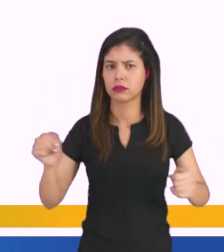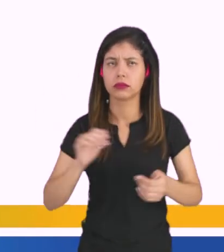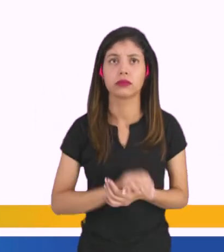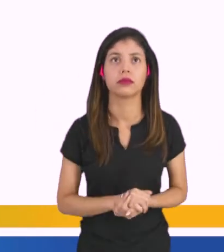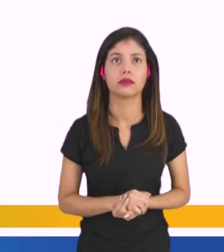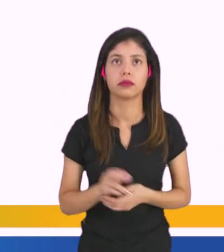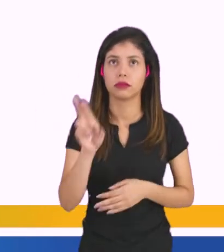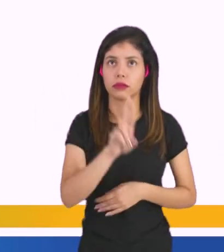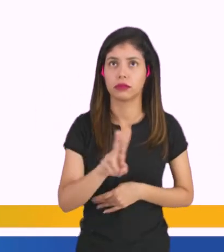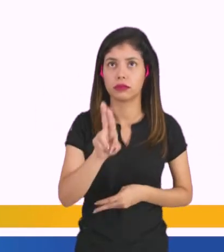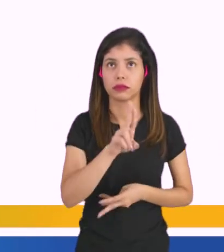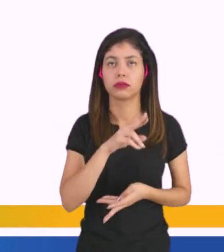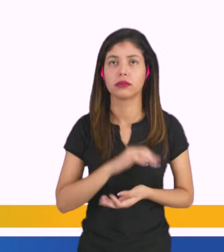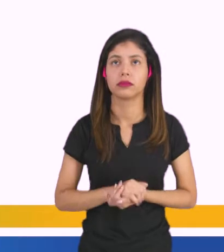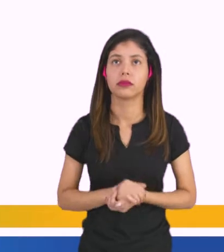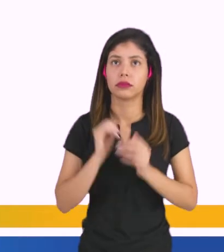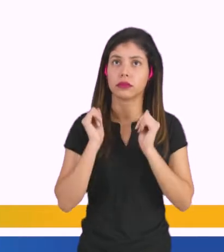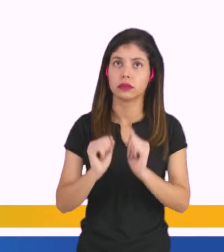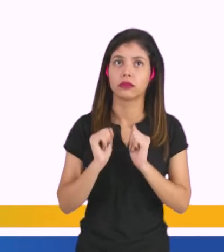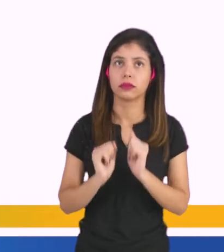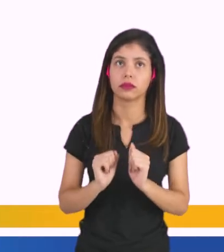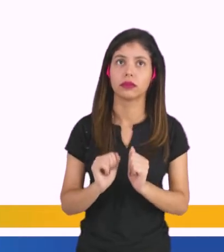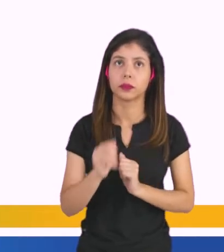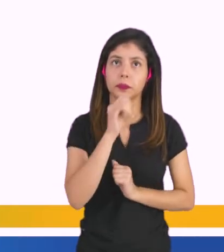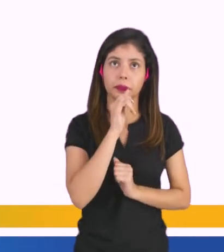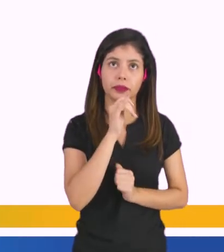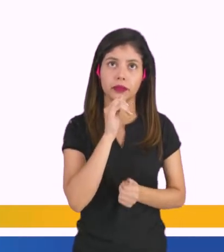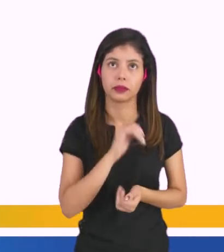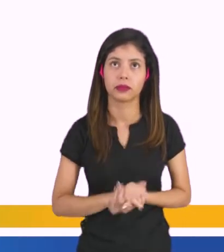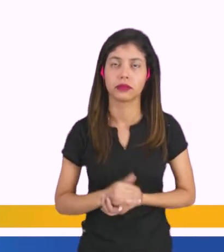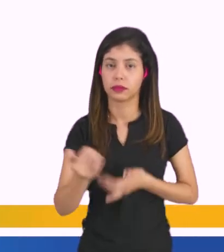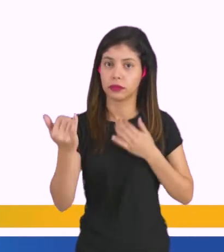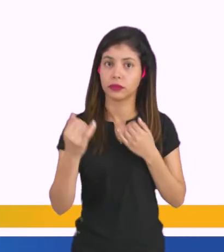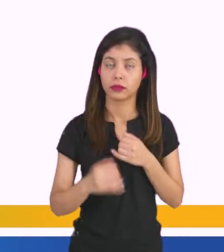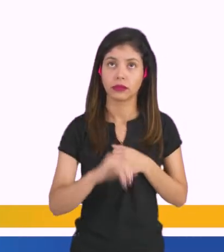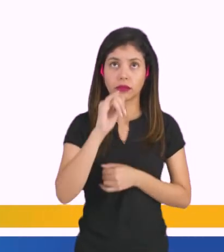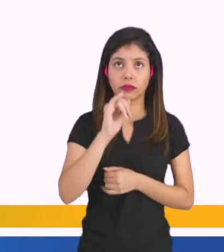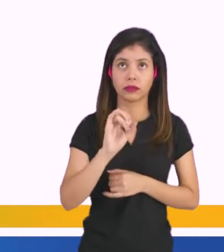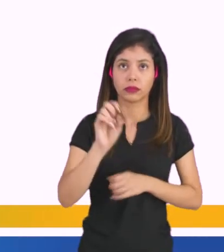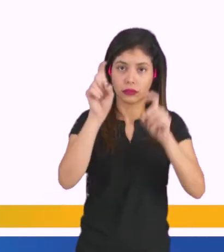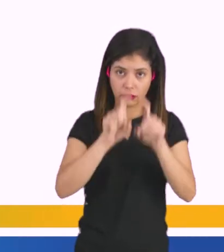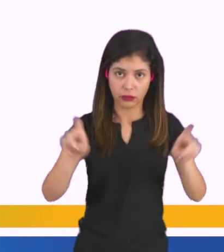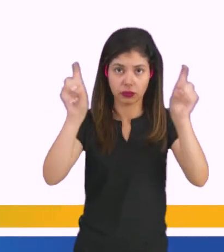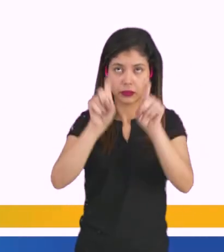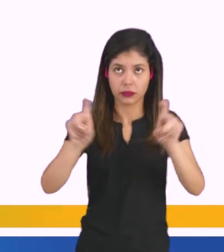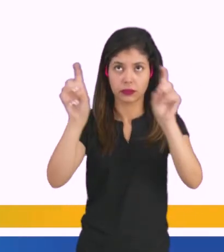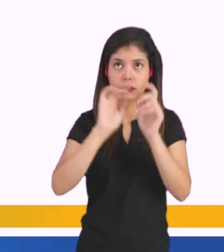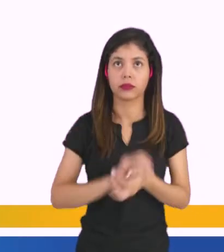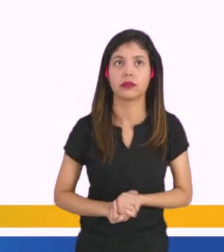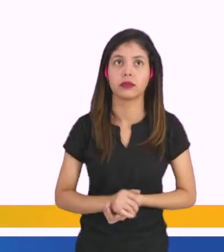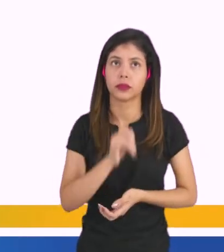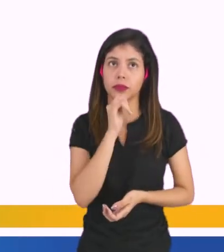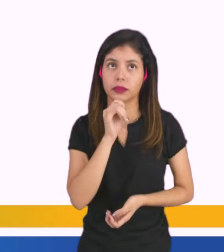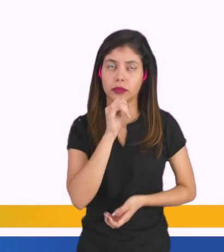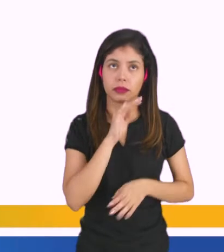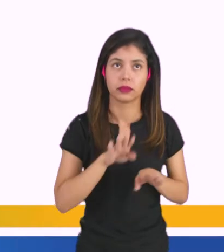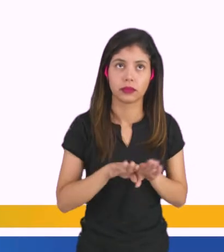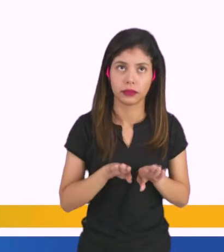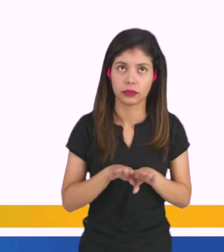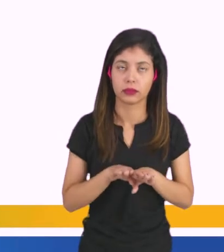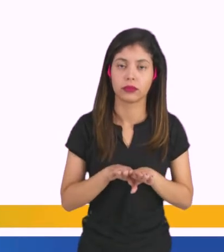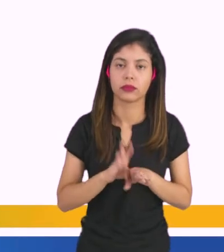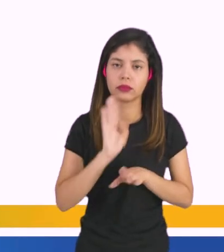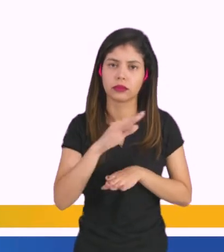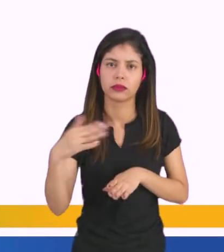aplicações dela. Pode ser, por exemplo, na informática, pode ser também utilizado